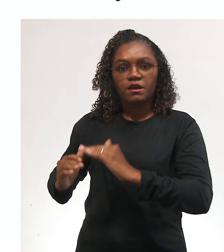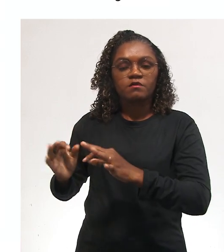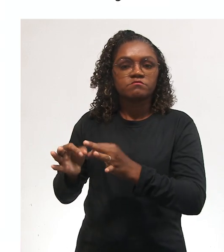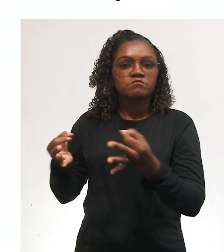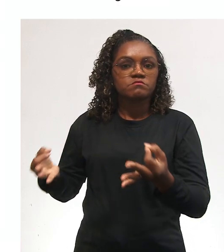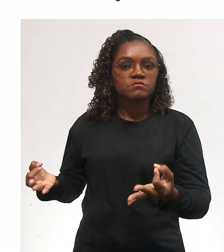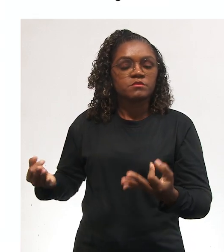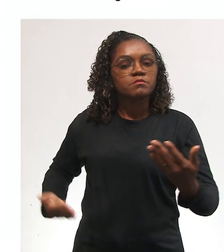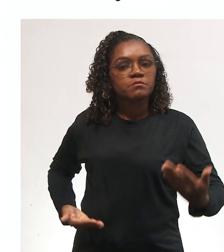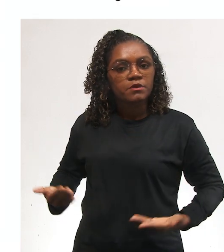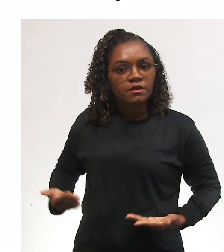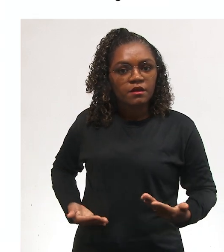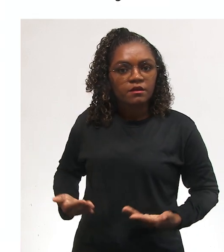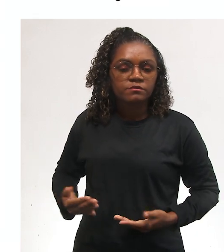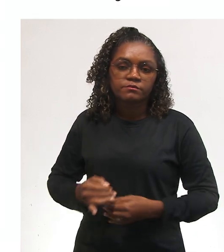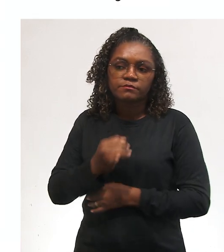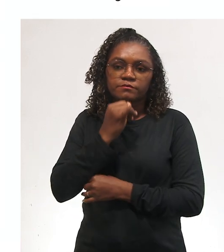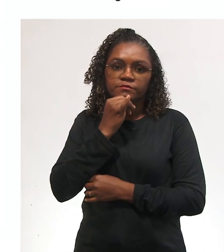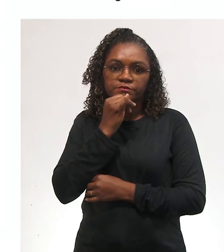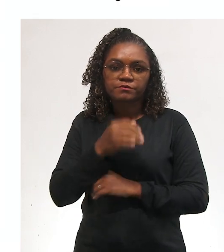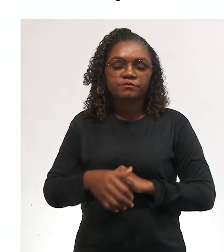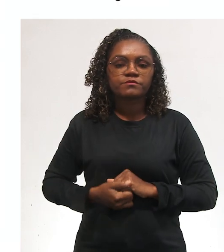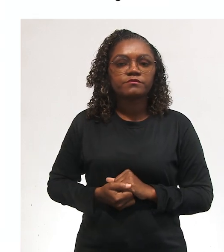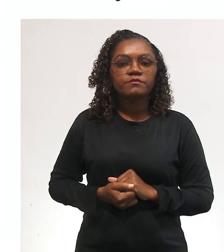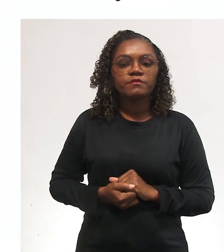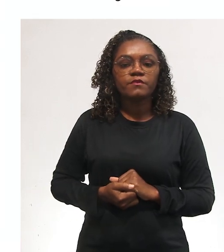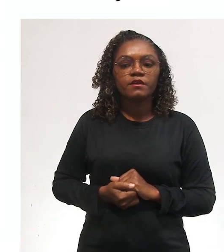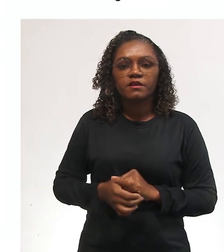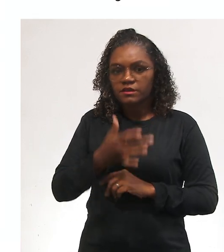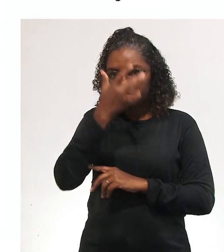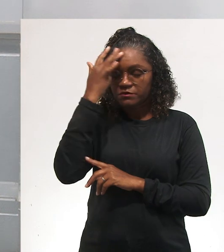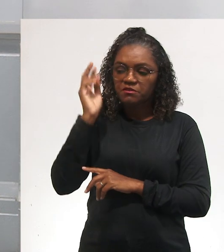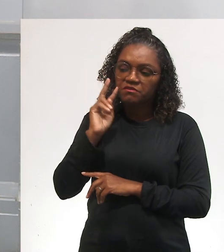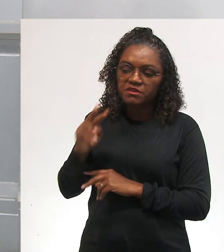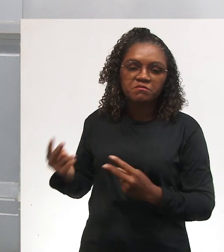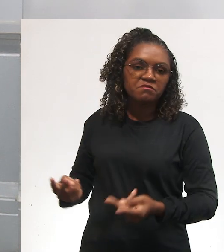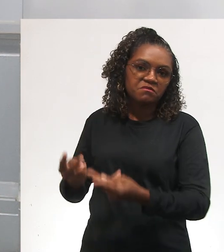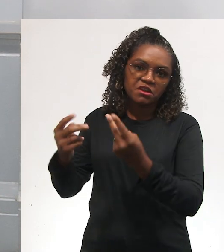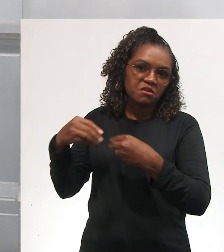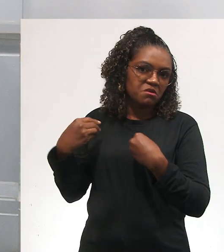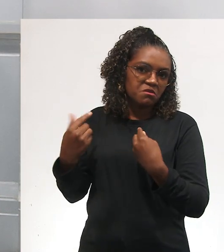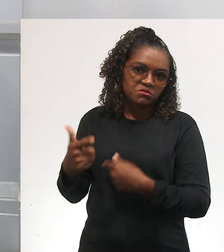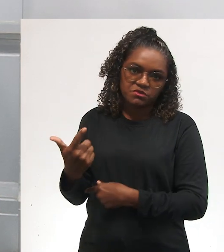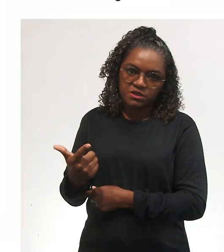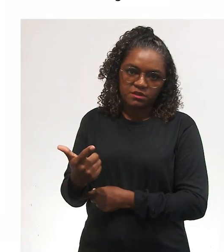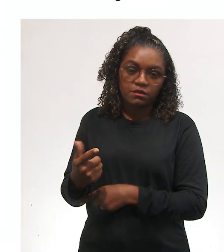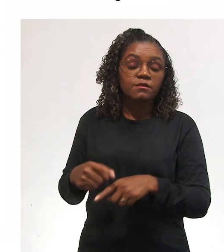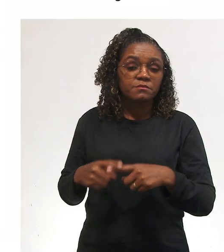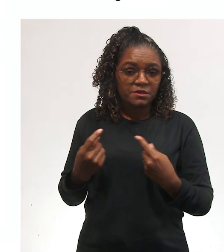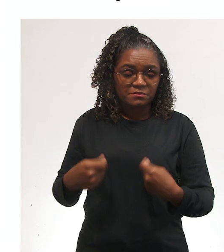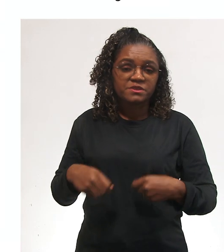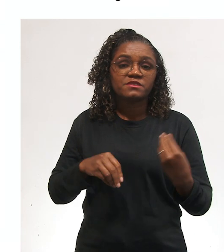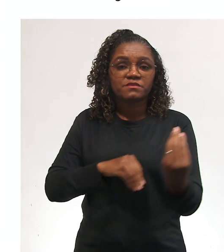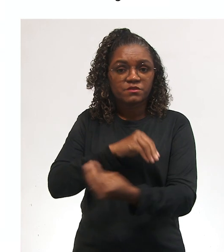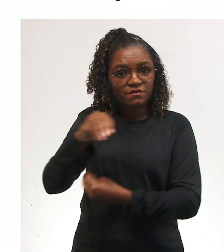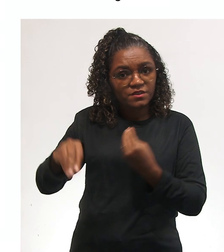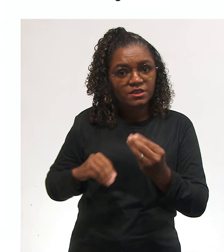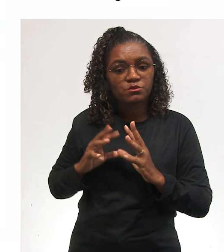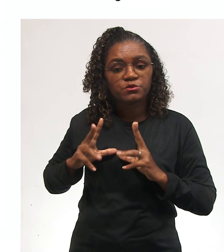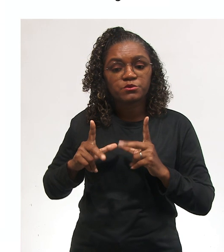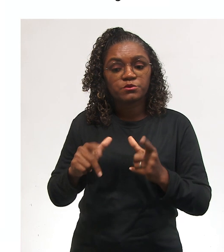mais modesto, aquele que está ali, que às vezes as pessoas nem valorizam, mas todos têm que estar